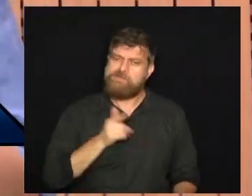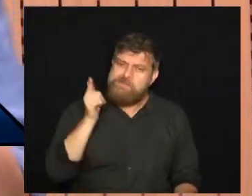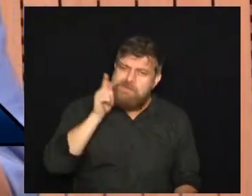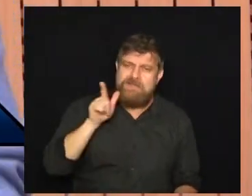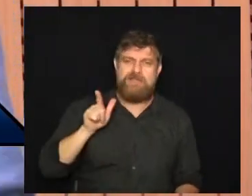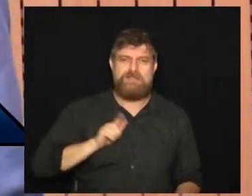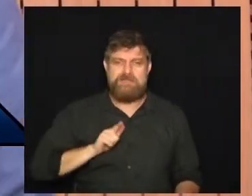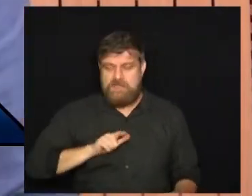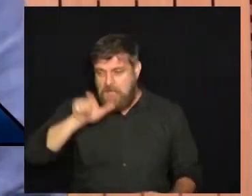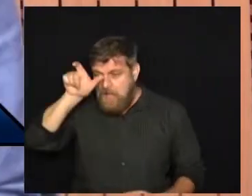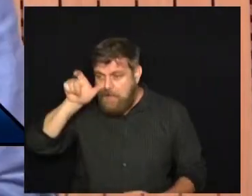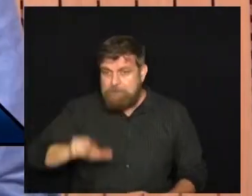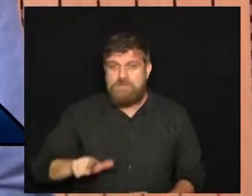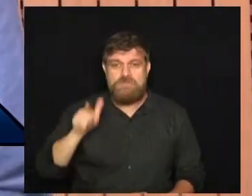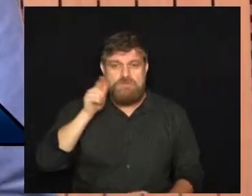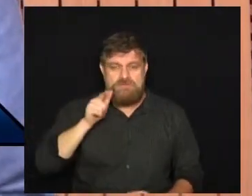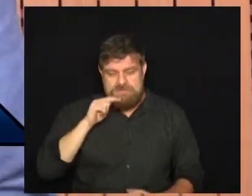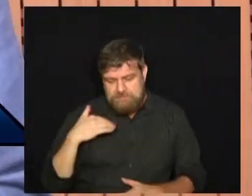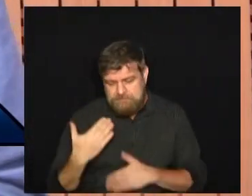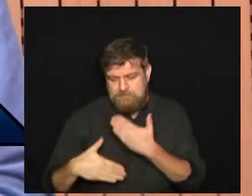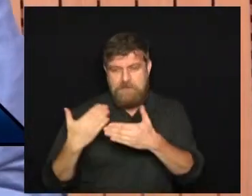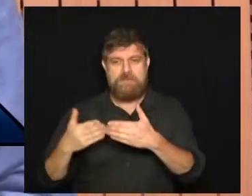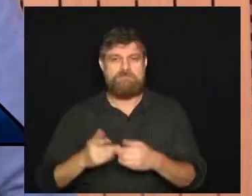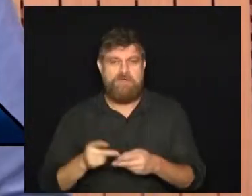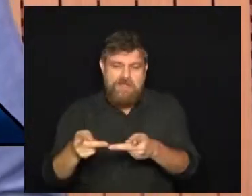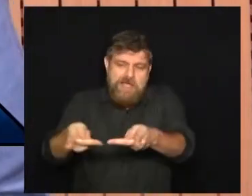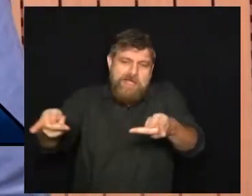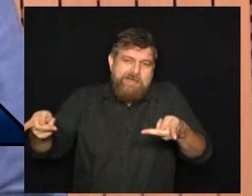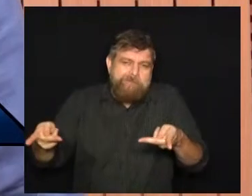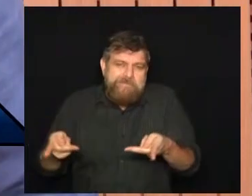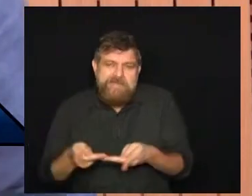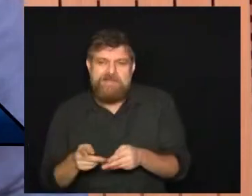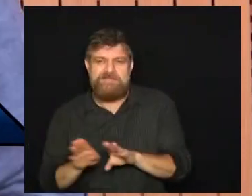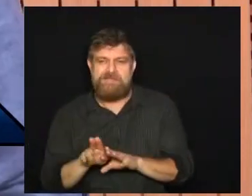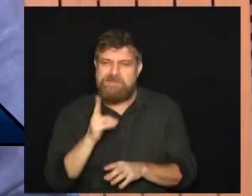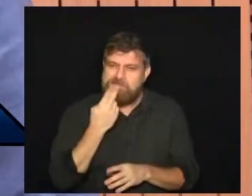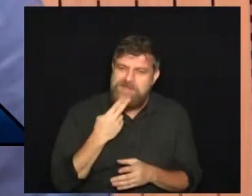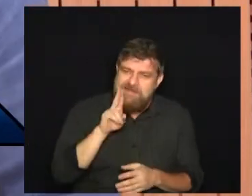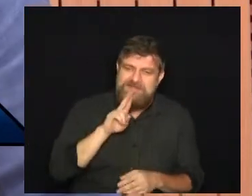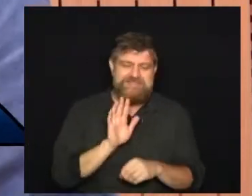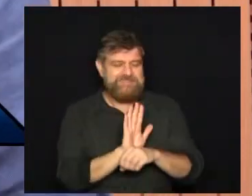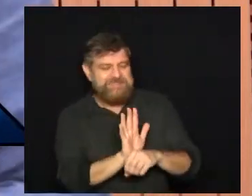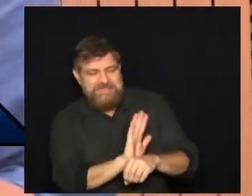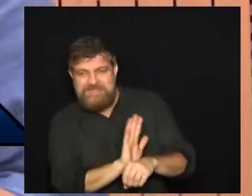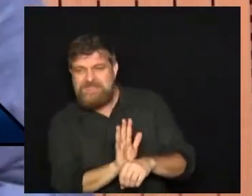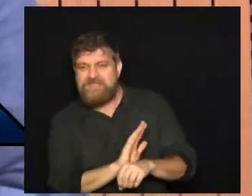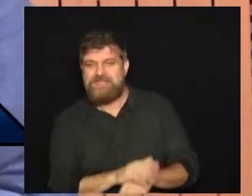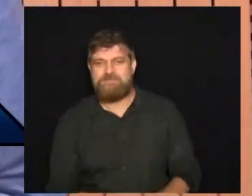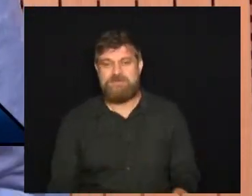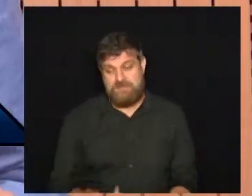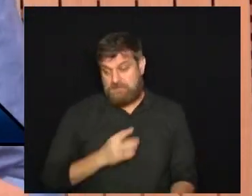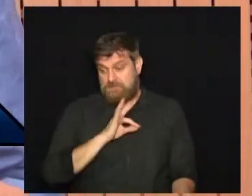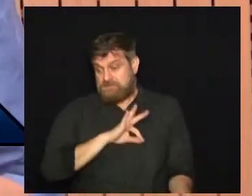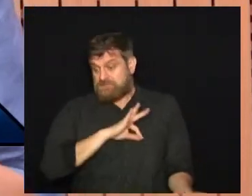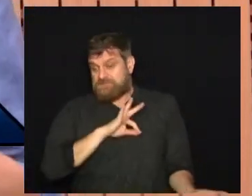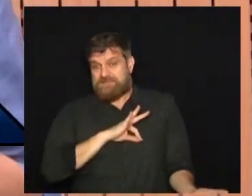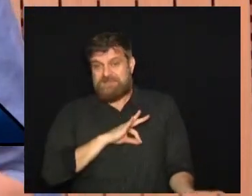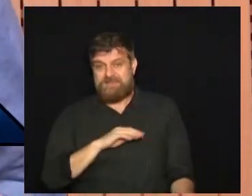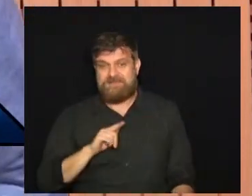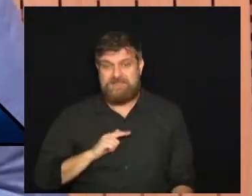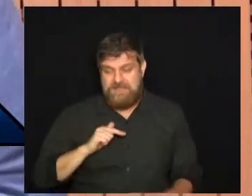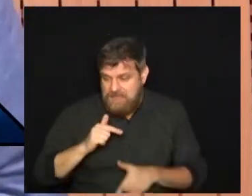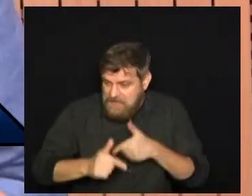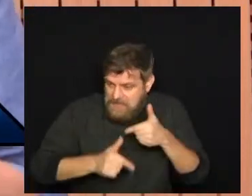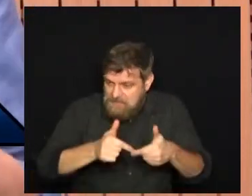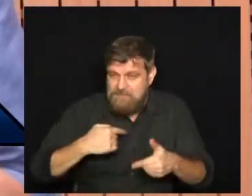você já começa a gerar renda, você já sai, vai comer pizza, vai tomar sorvete, vai no cinema, então é um trabalho